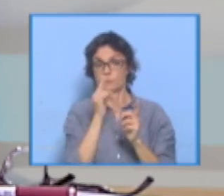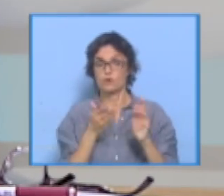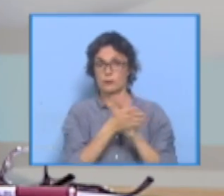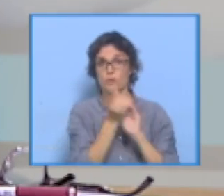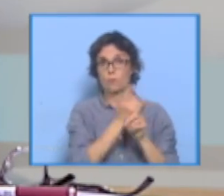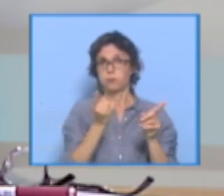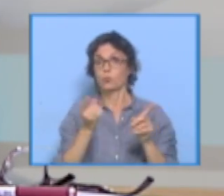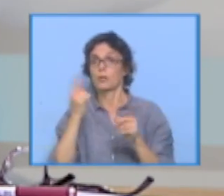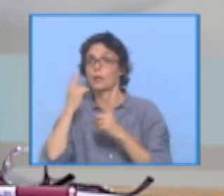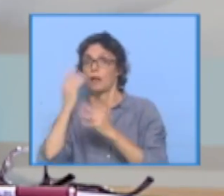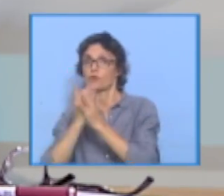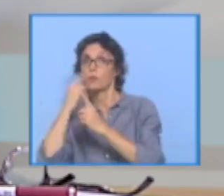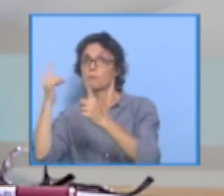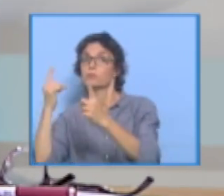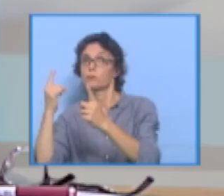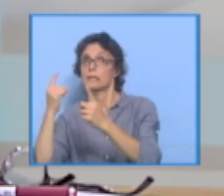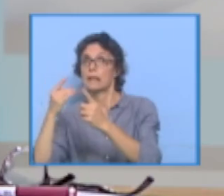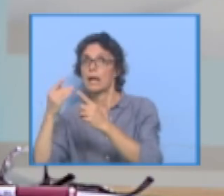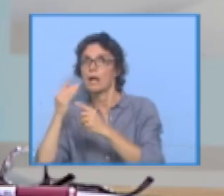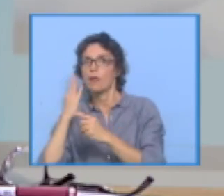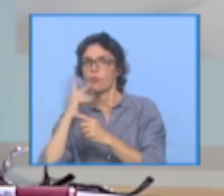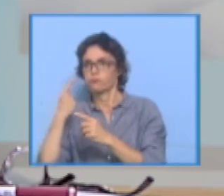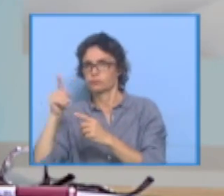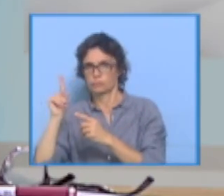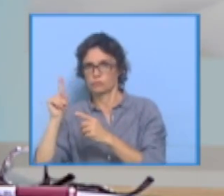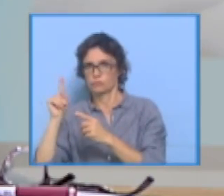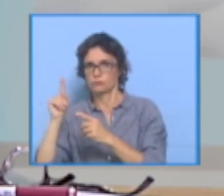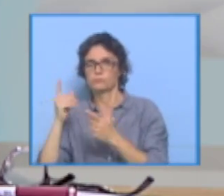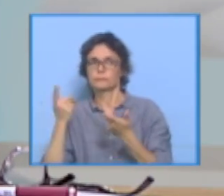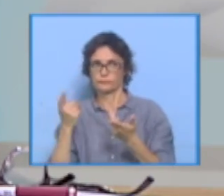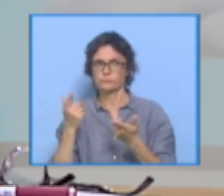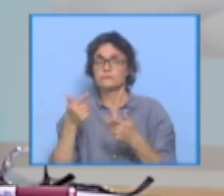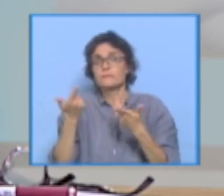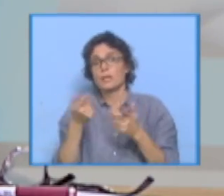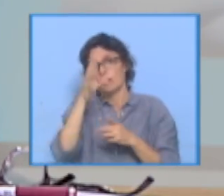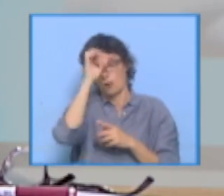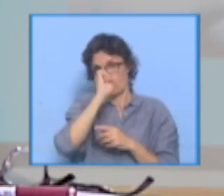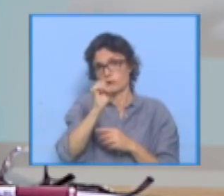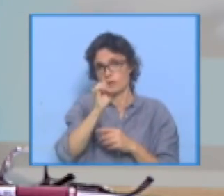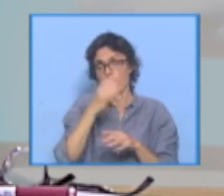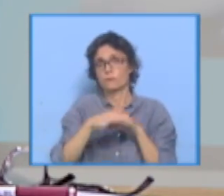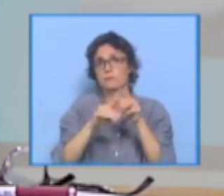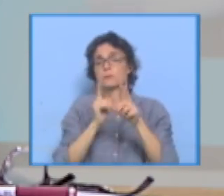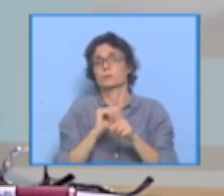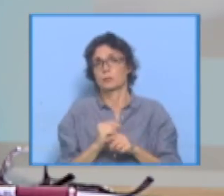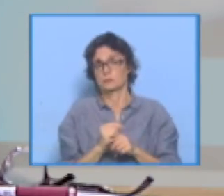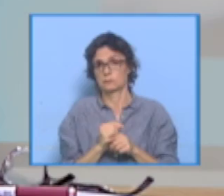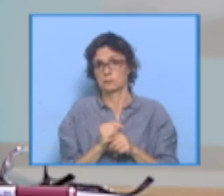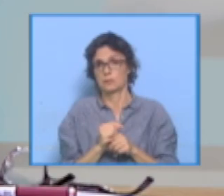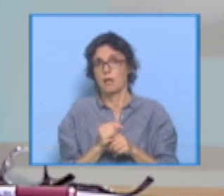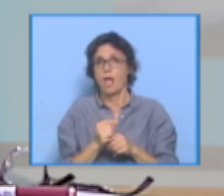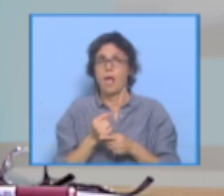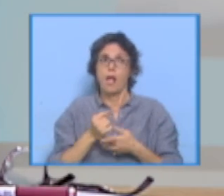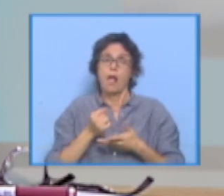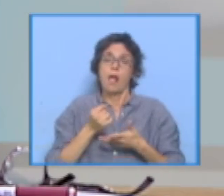insuficientes. Sim. E, portanto, a procura era superior à oferta pública e o Estado aquilo que fazia era como participava